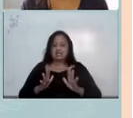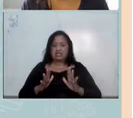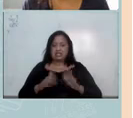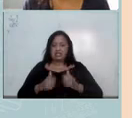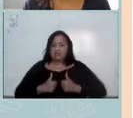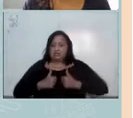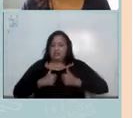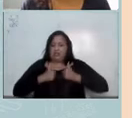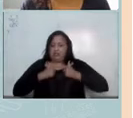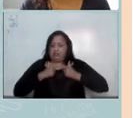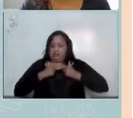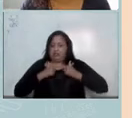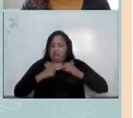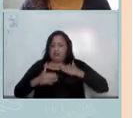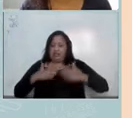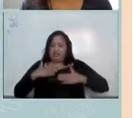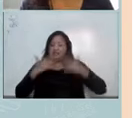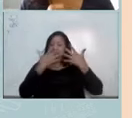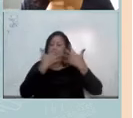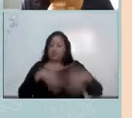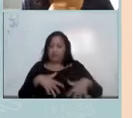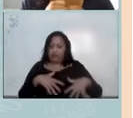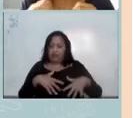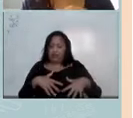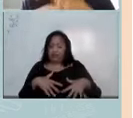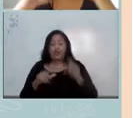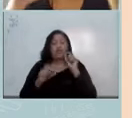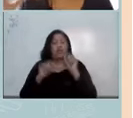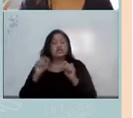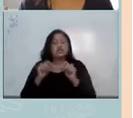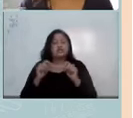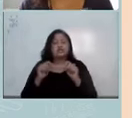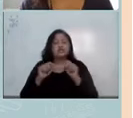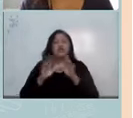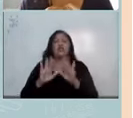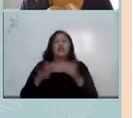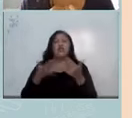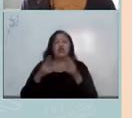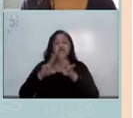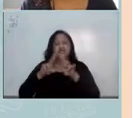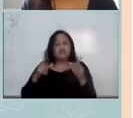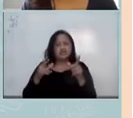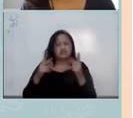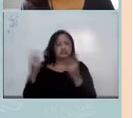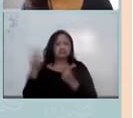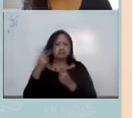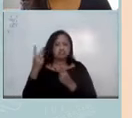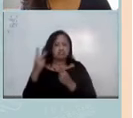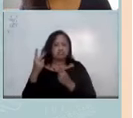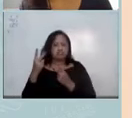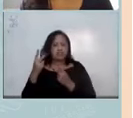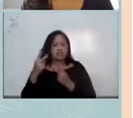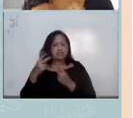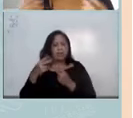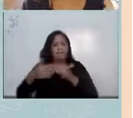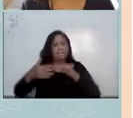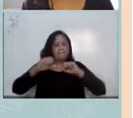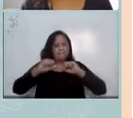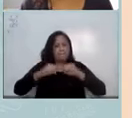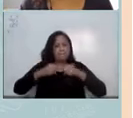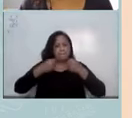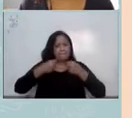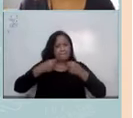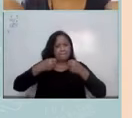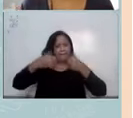essa imunidade natural ou imunidade inata? São algumas barreiras, são alguns mecanismos que o nosso organismo tem para